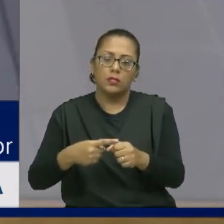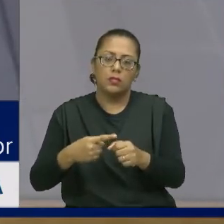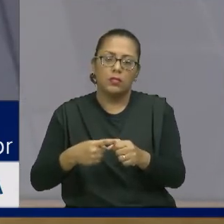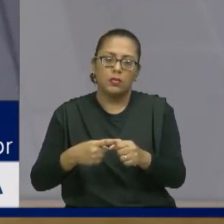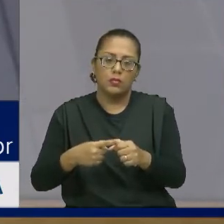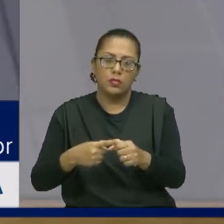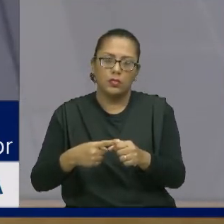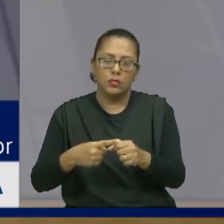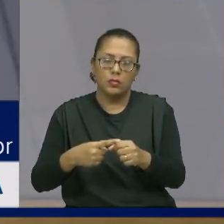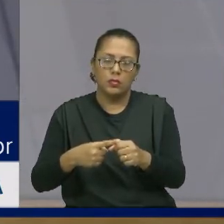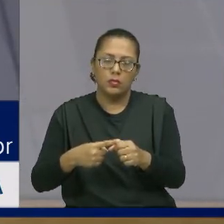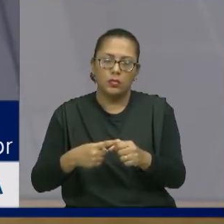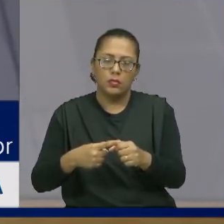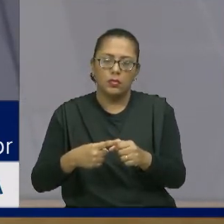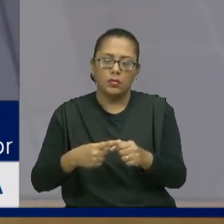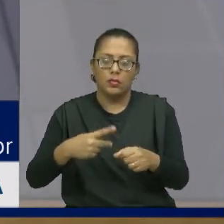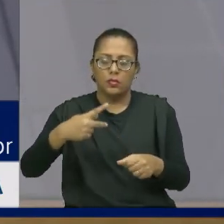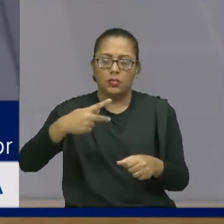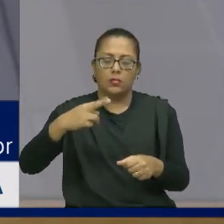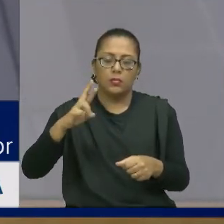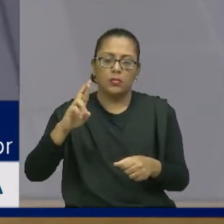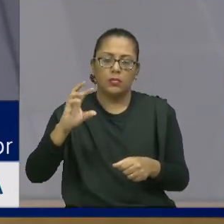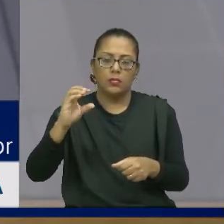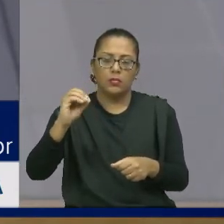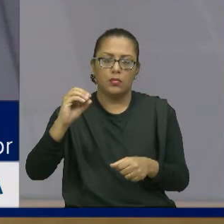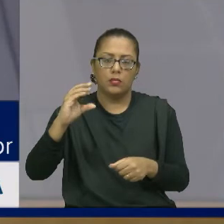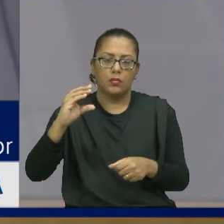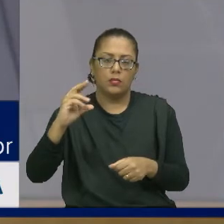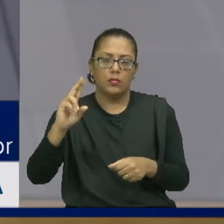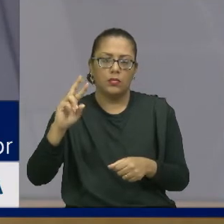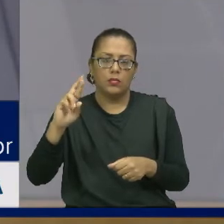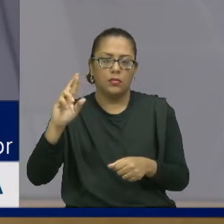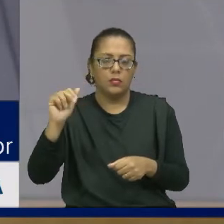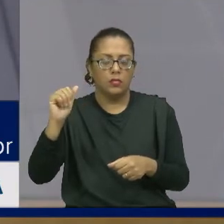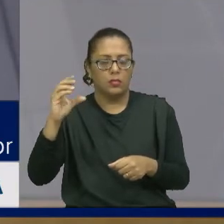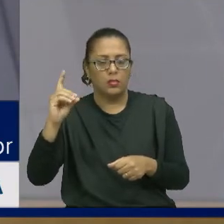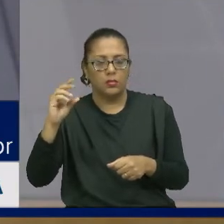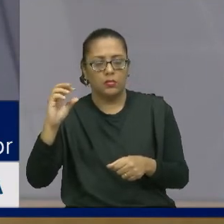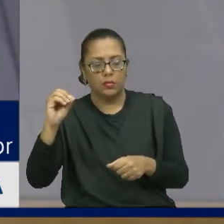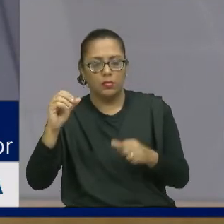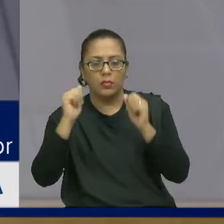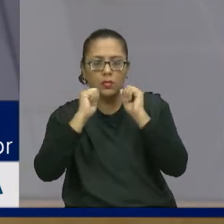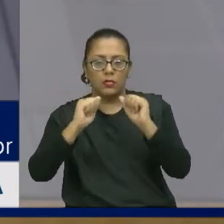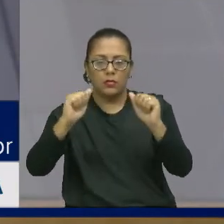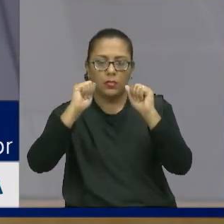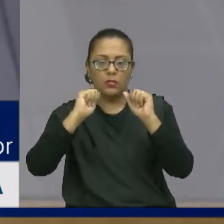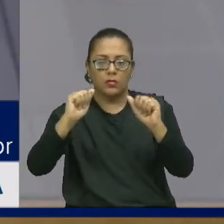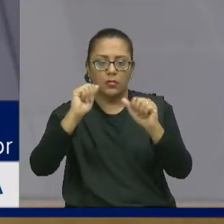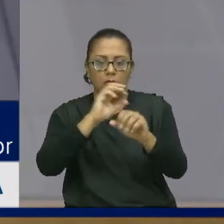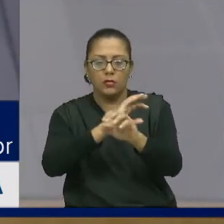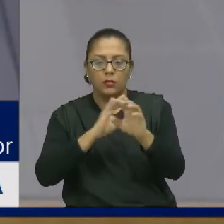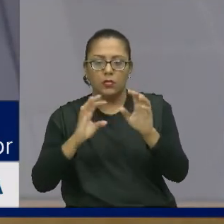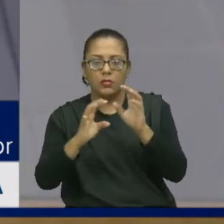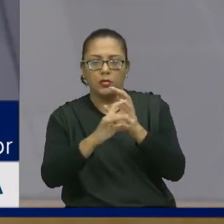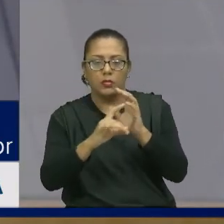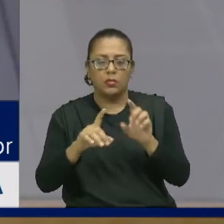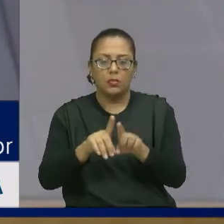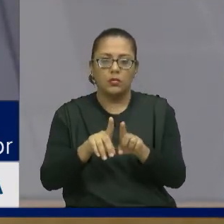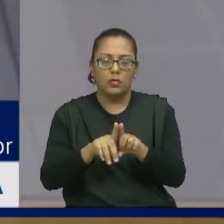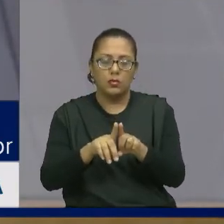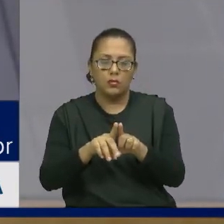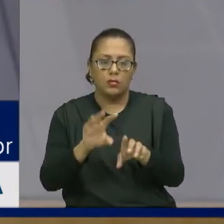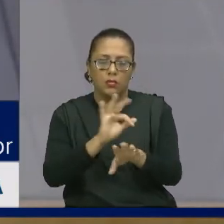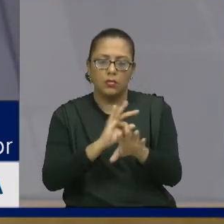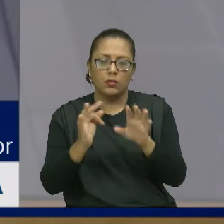cargo de procurador, de auditor tributário, de fiscal tributário ou de fiscal de